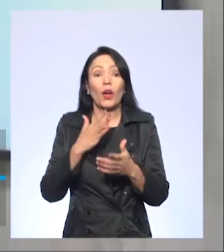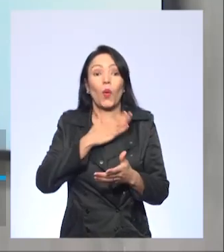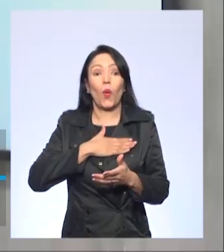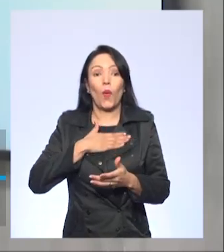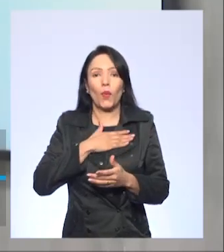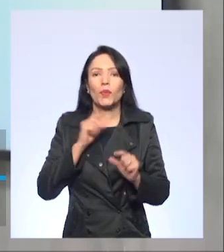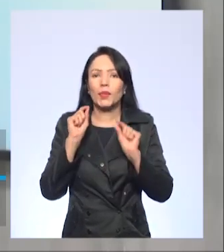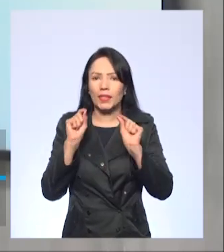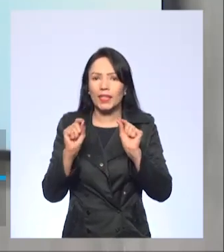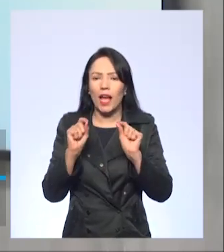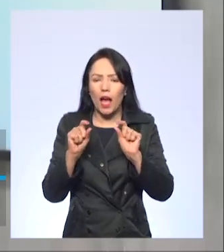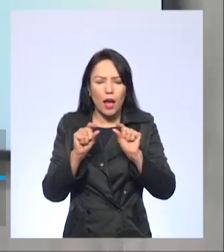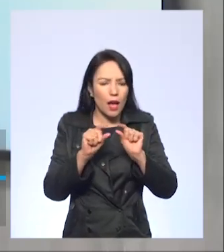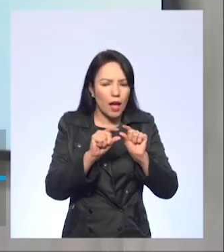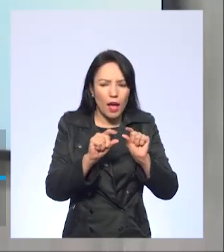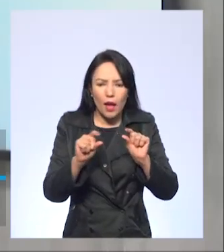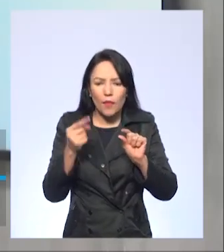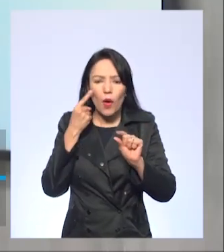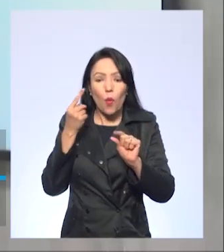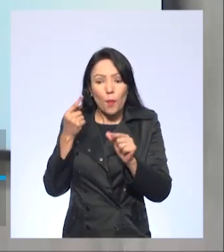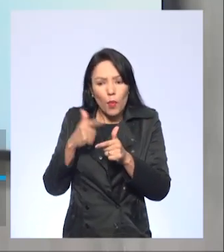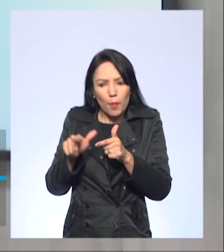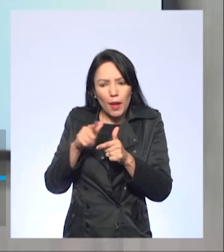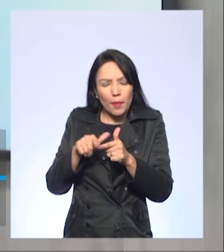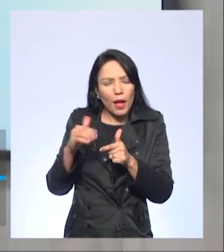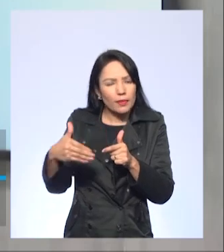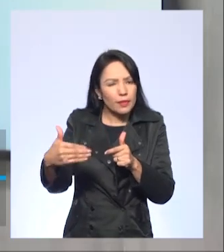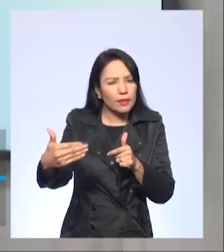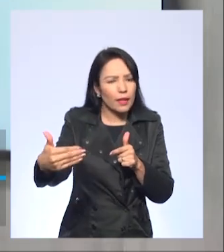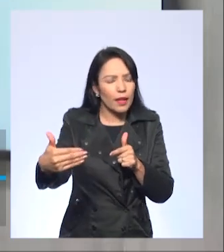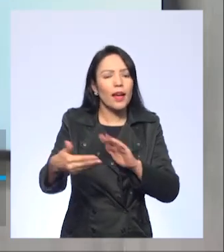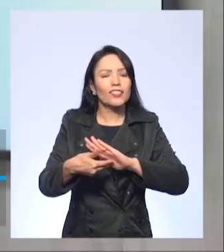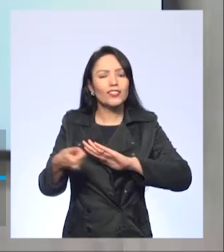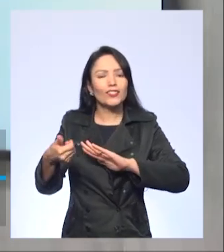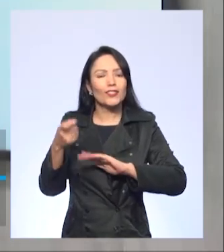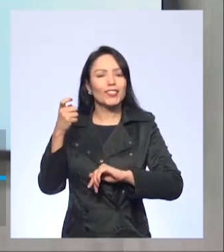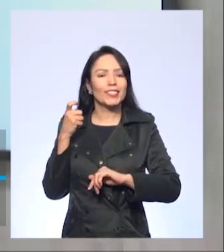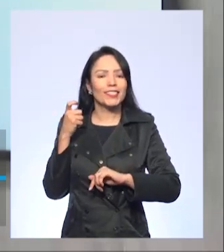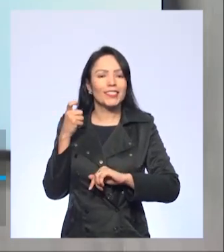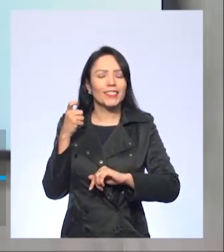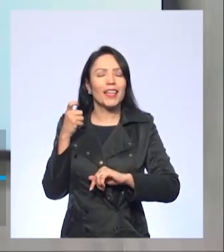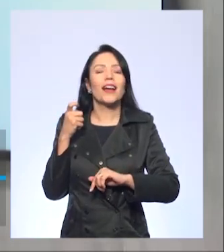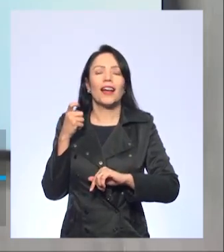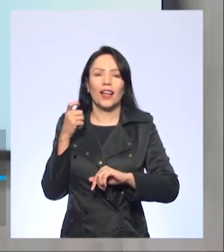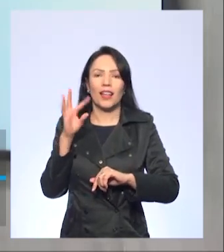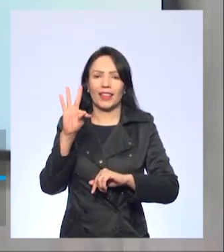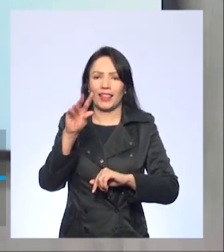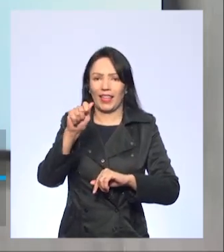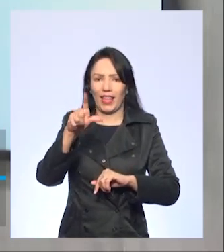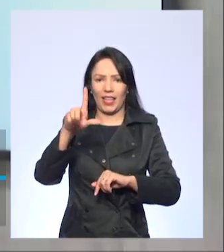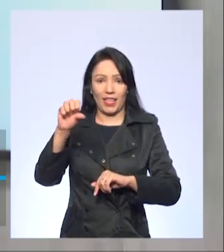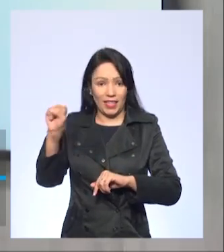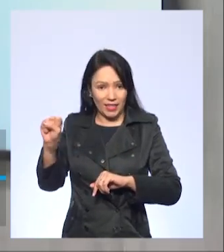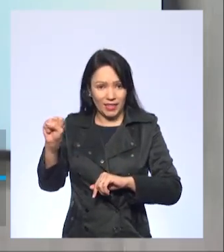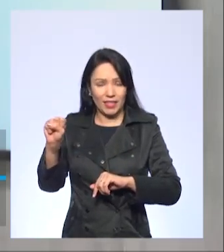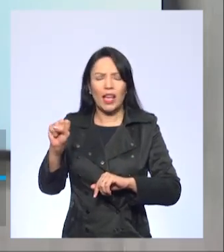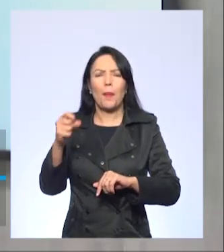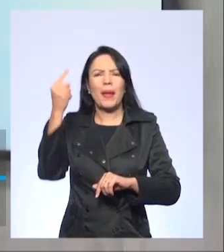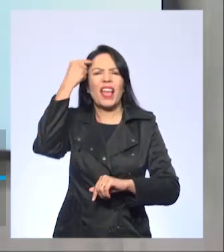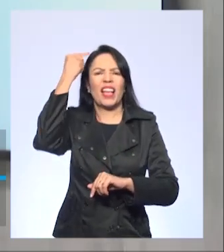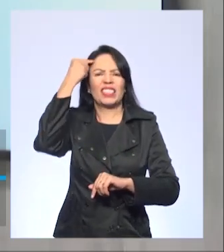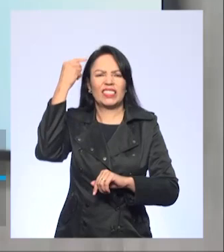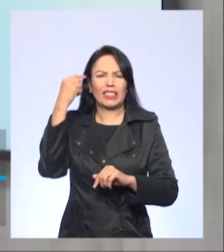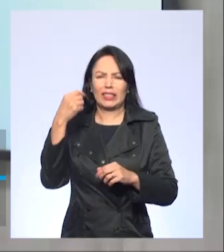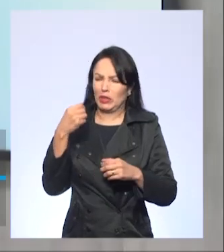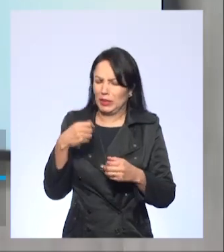de montar a equação e dizer assim, ó, daqui para frente a gente resolve e tira o valor do x. O Tales nunca pensou nesse trabalho braçal.